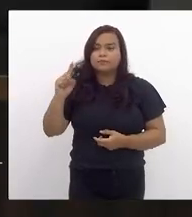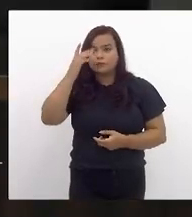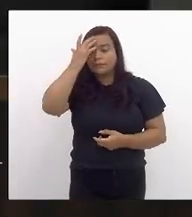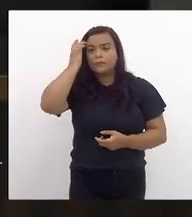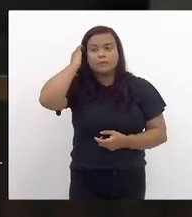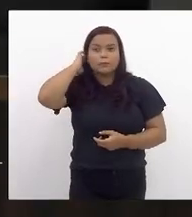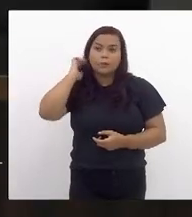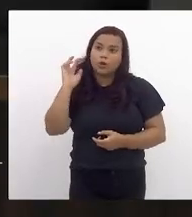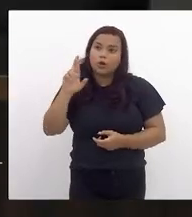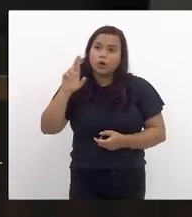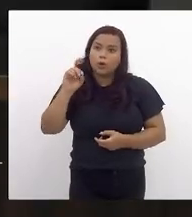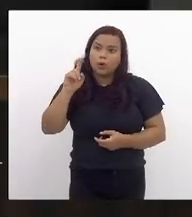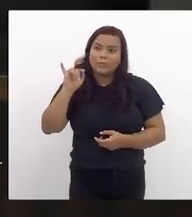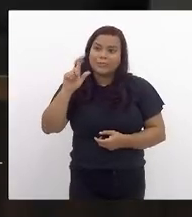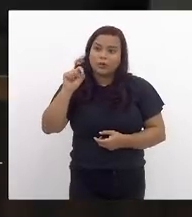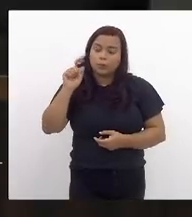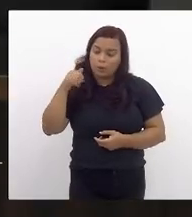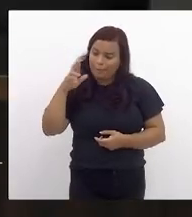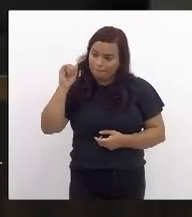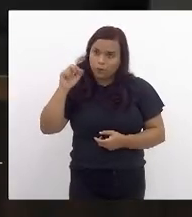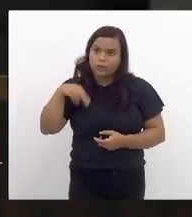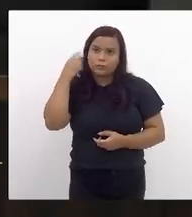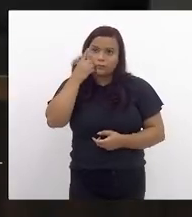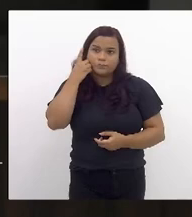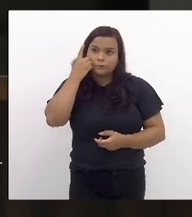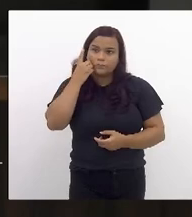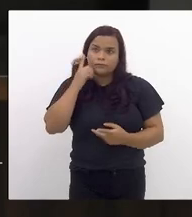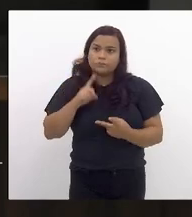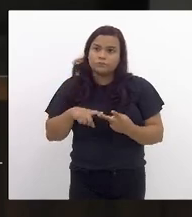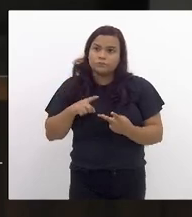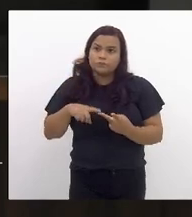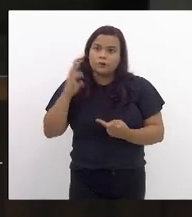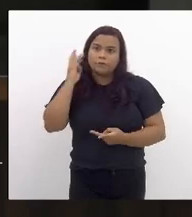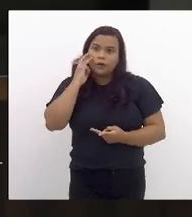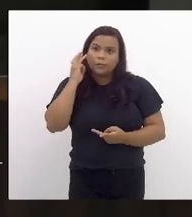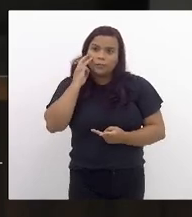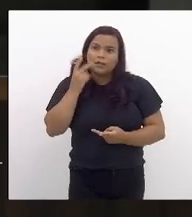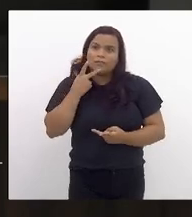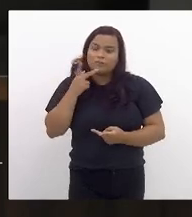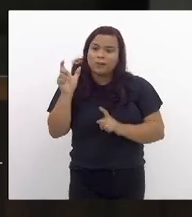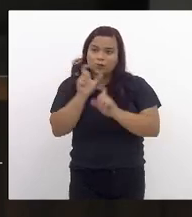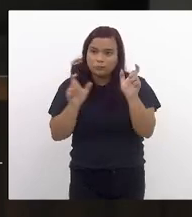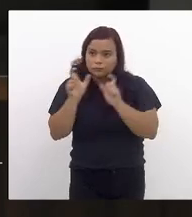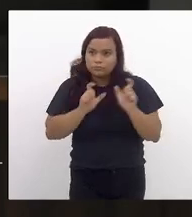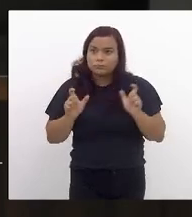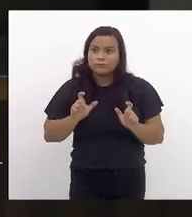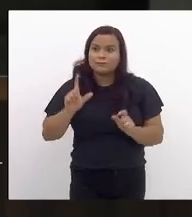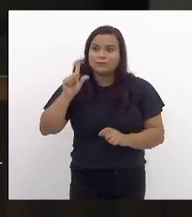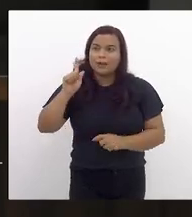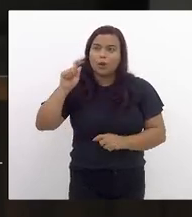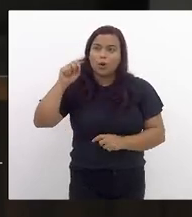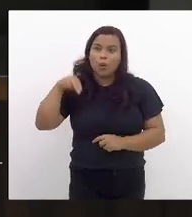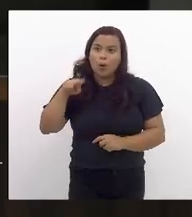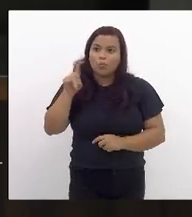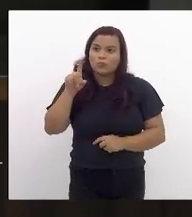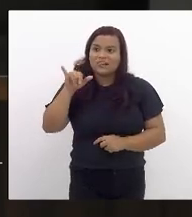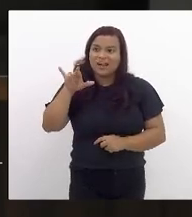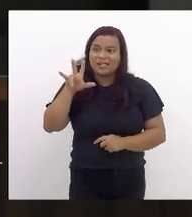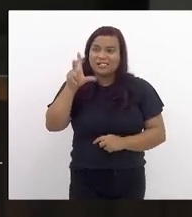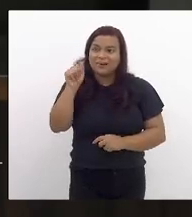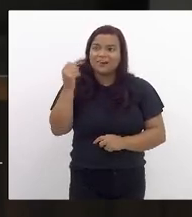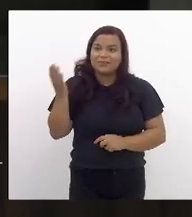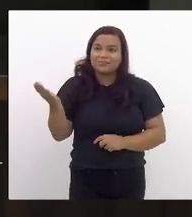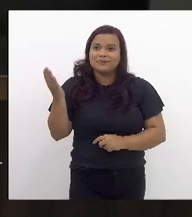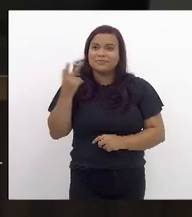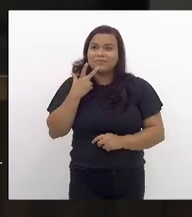Amorim, o nosso amigo Valdec falou um verso ali do Gonzaguinha, que